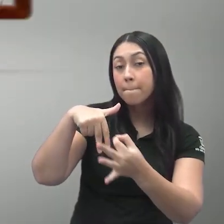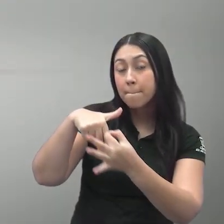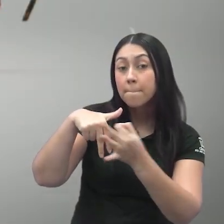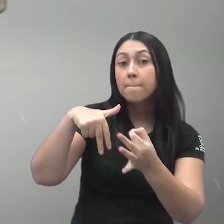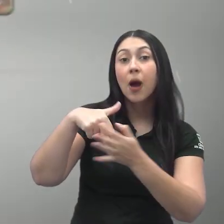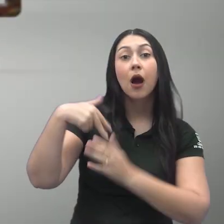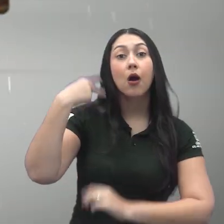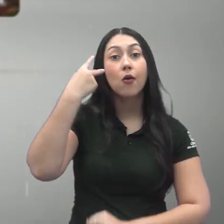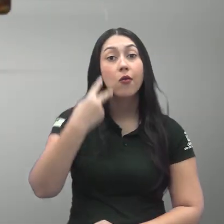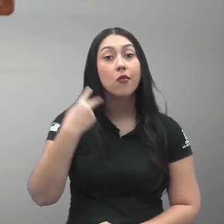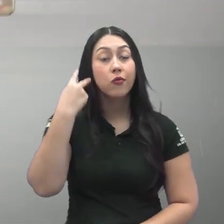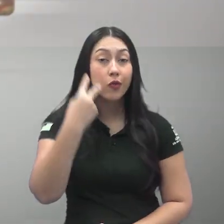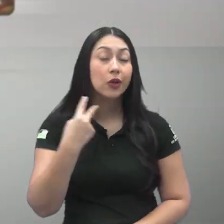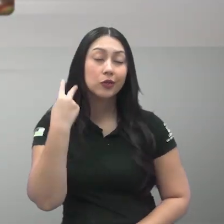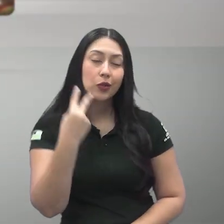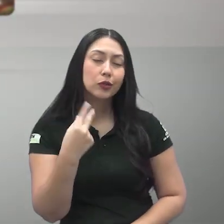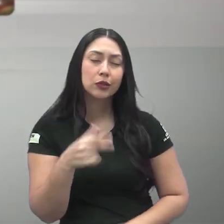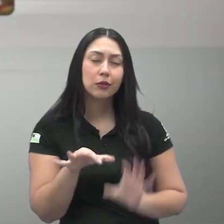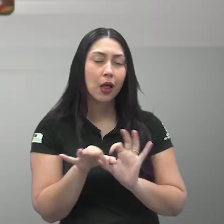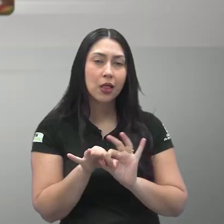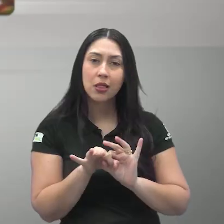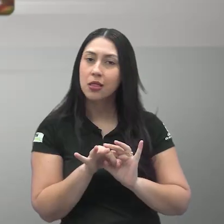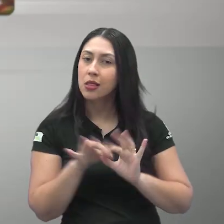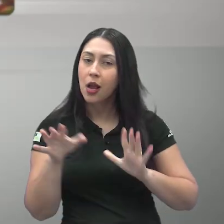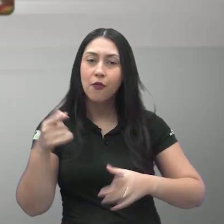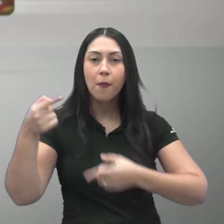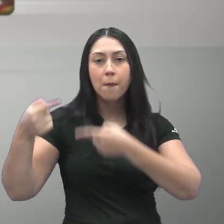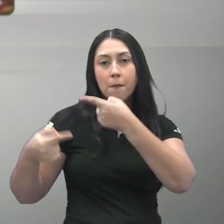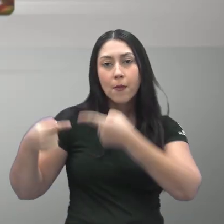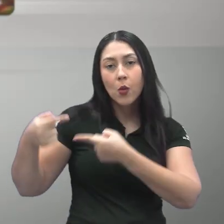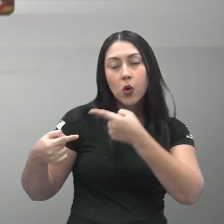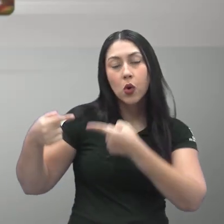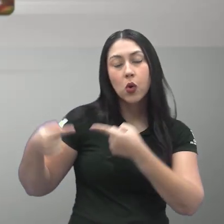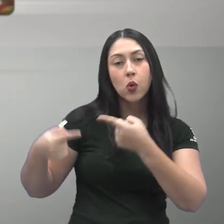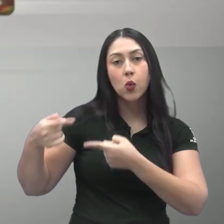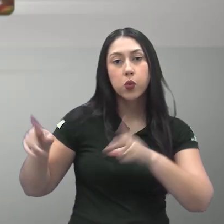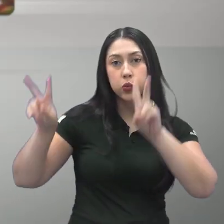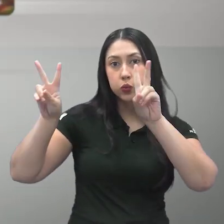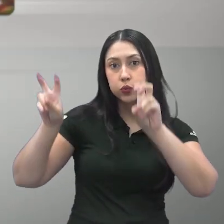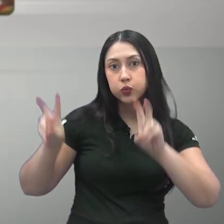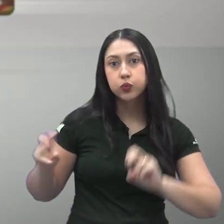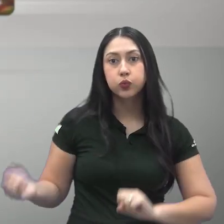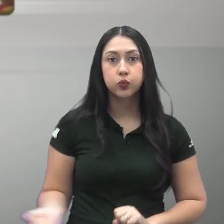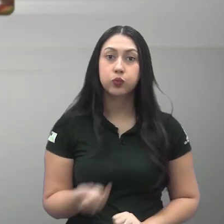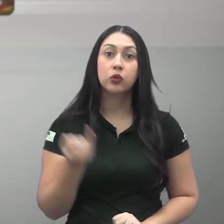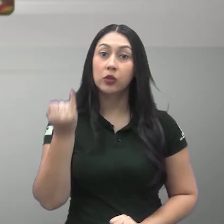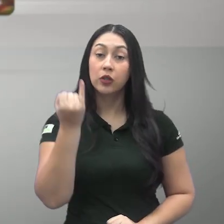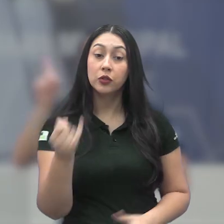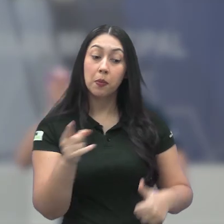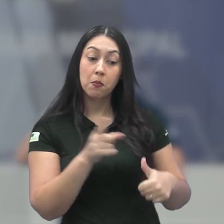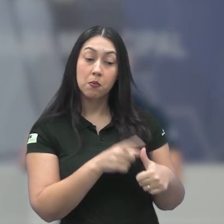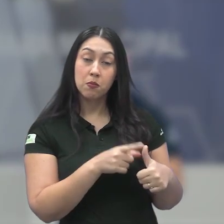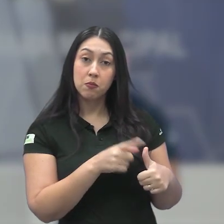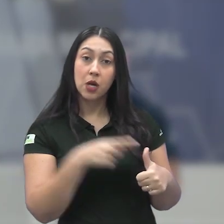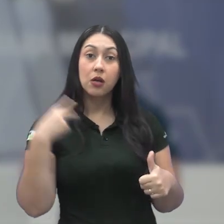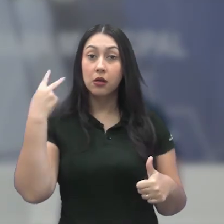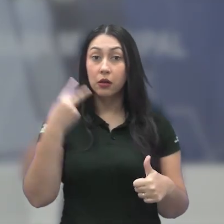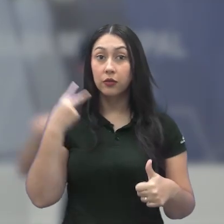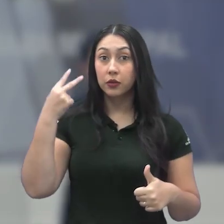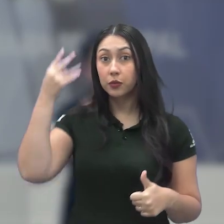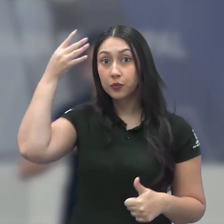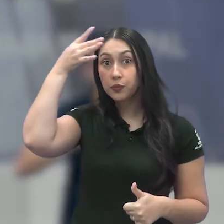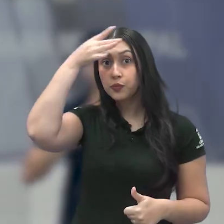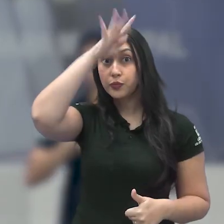pinga-fogo, momento em que os vereadores usam a tribuna para debater assuntos de interesse público, o primeiro